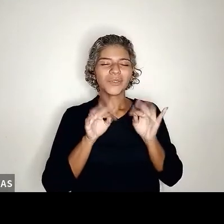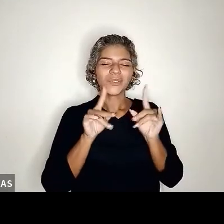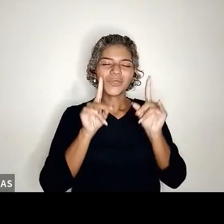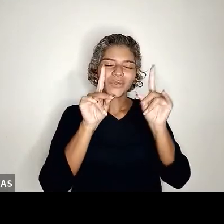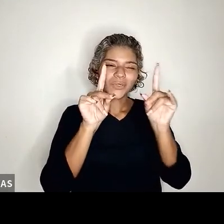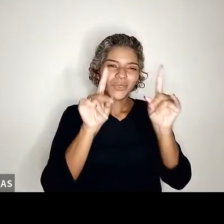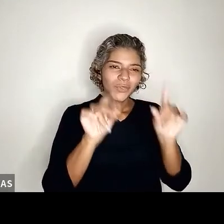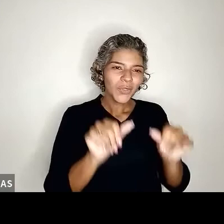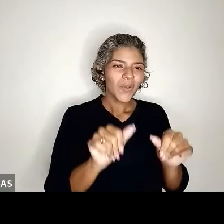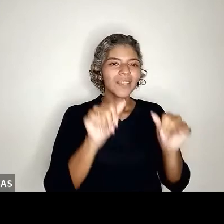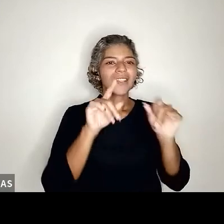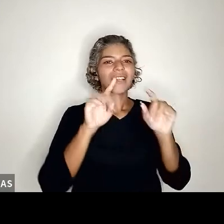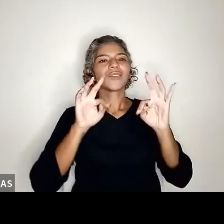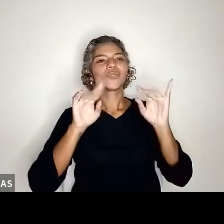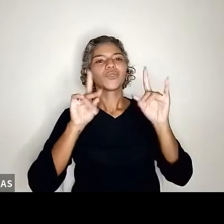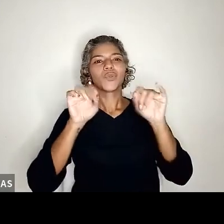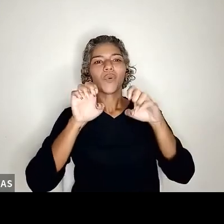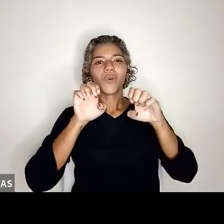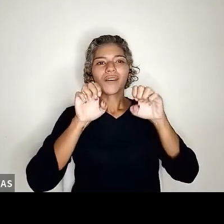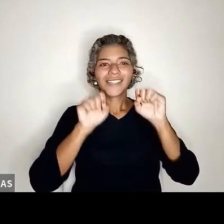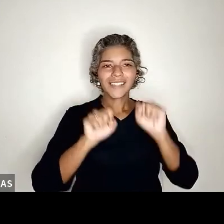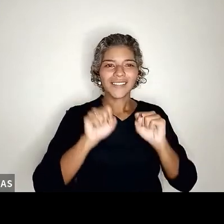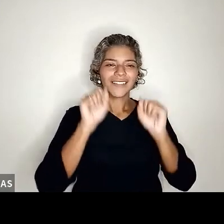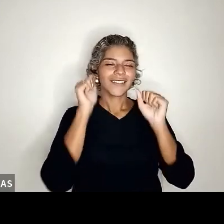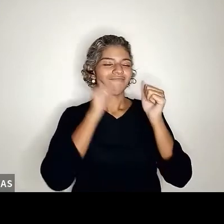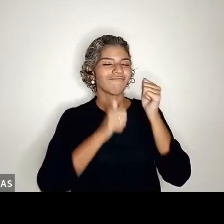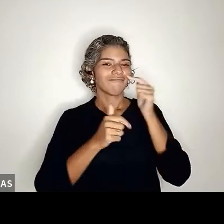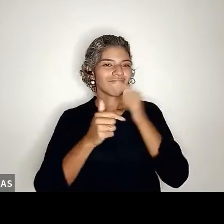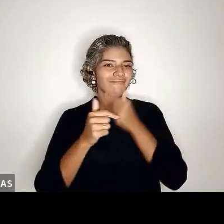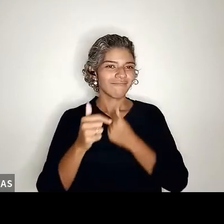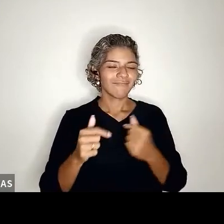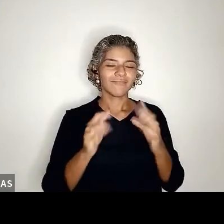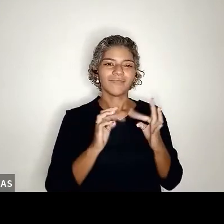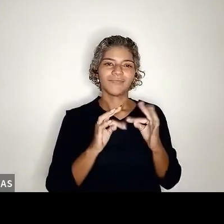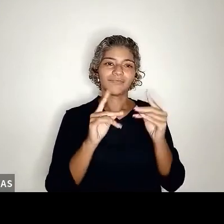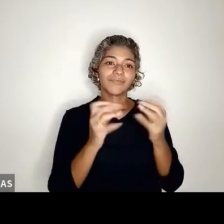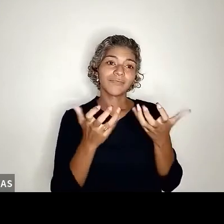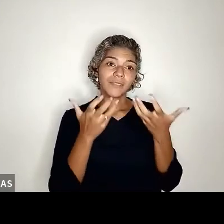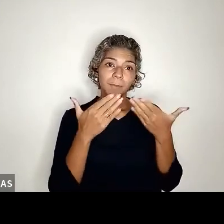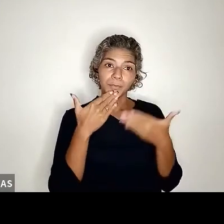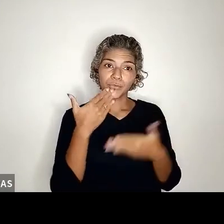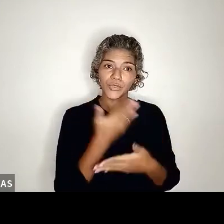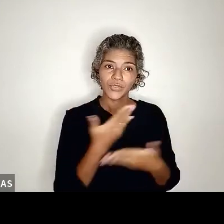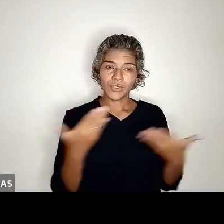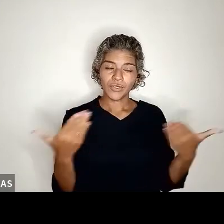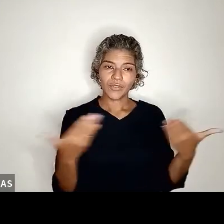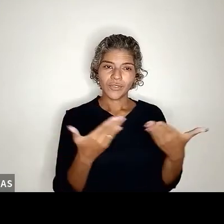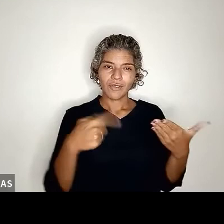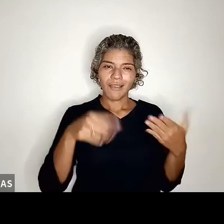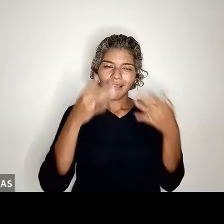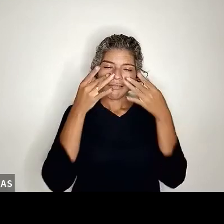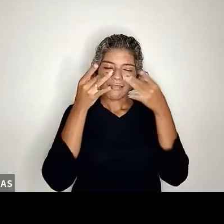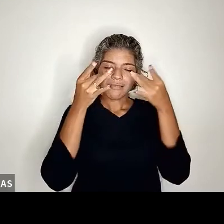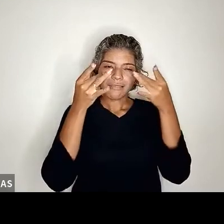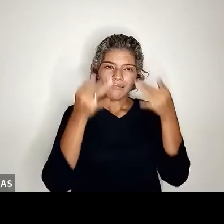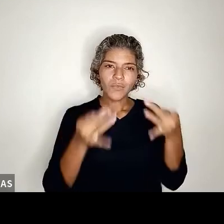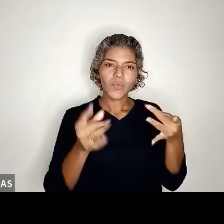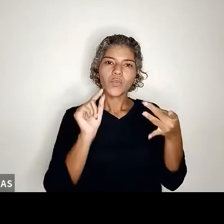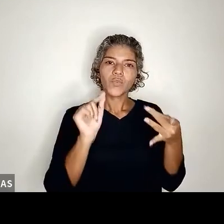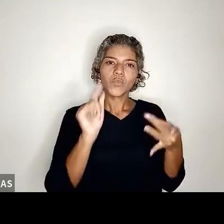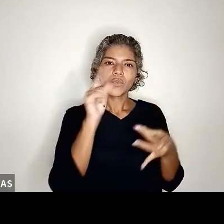que estiveram conosco, e queria pedir para agora a gente ter muita atenção na apresentação